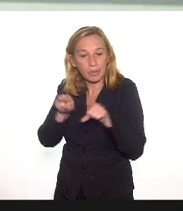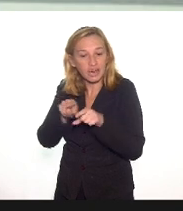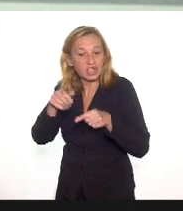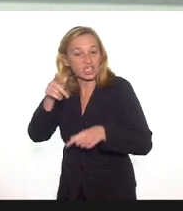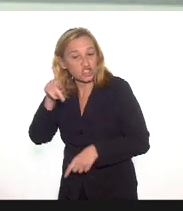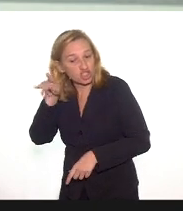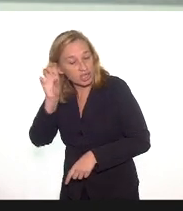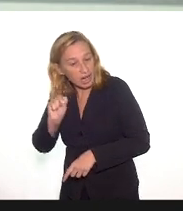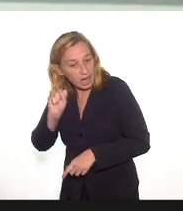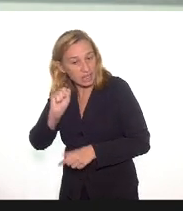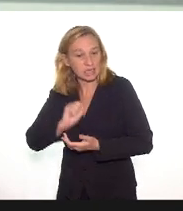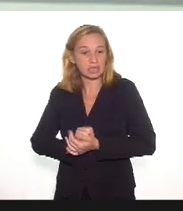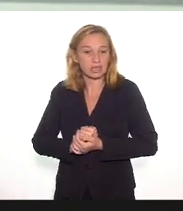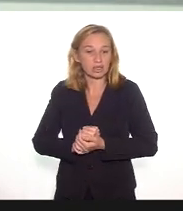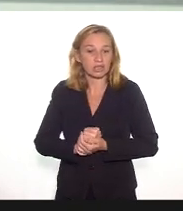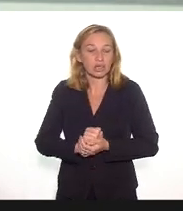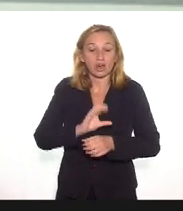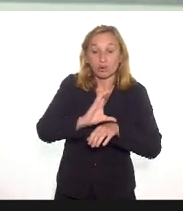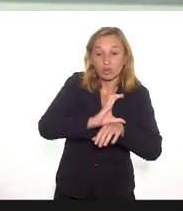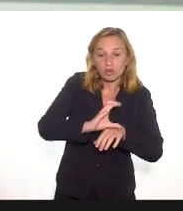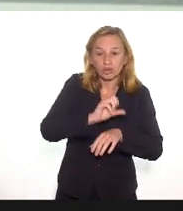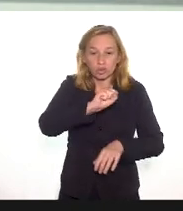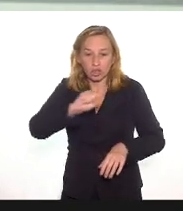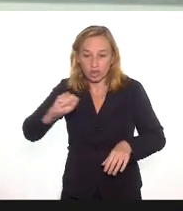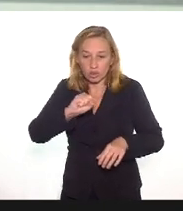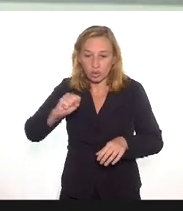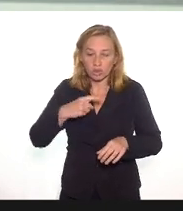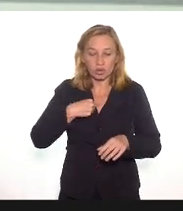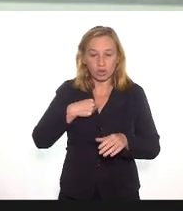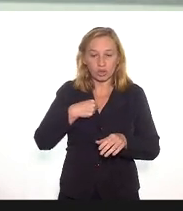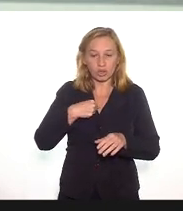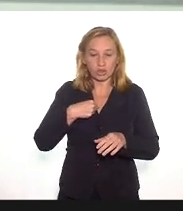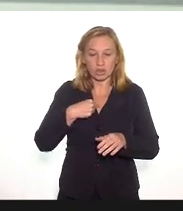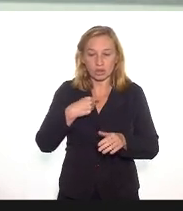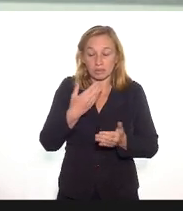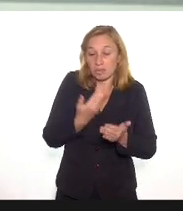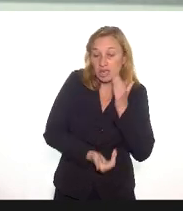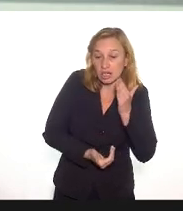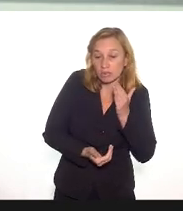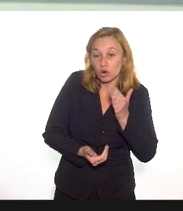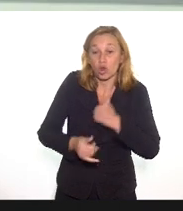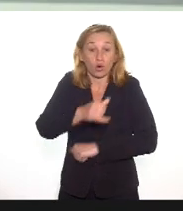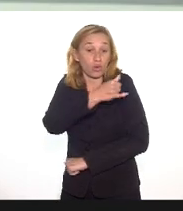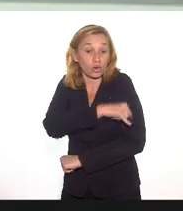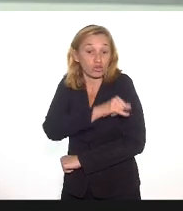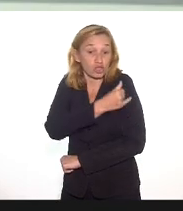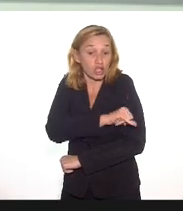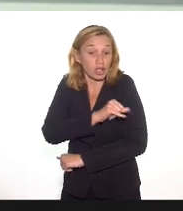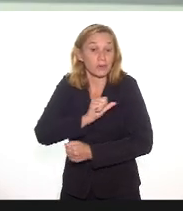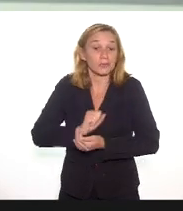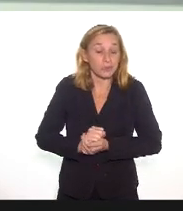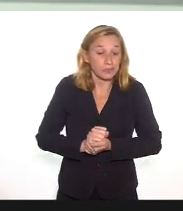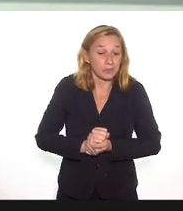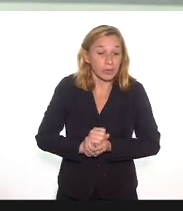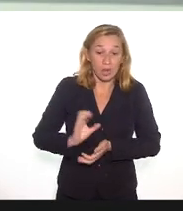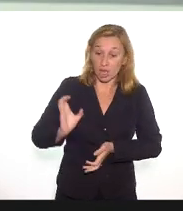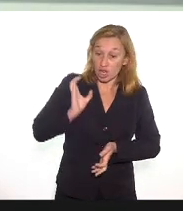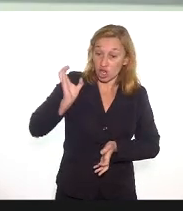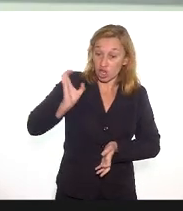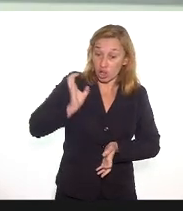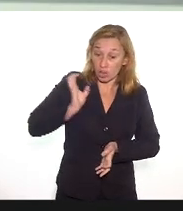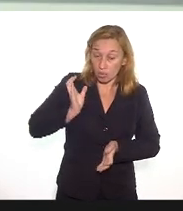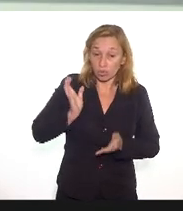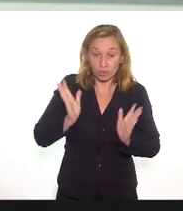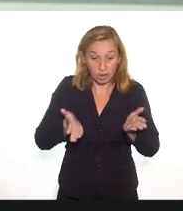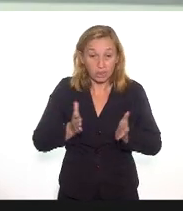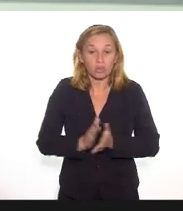em função da Constituição de 88, nós fomos penalizados. Então, o Rio de Janeiro, ele, apesar de ser rico, como o artigo hoje